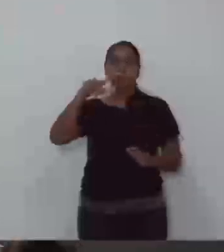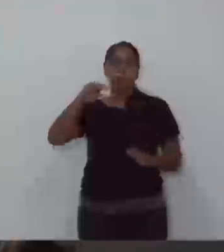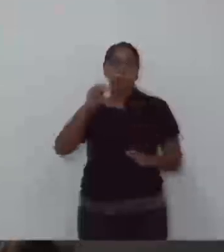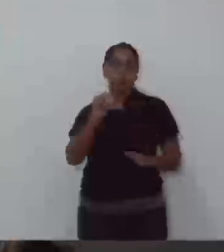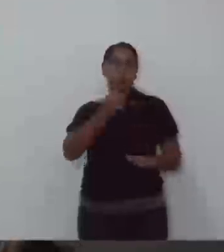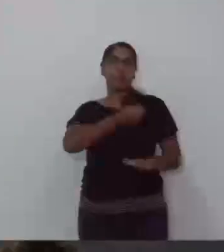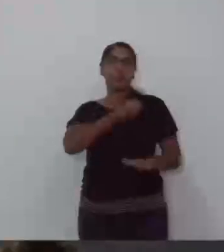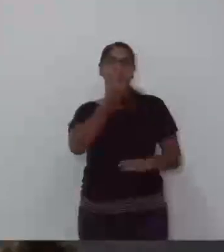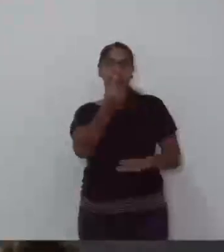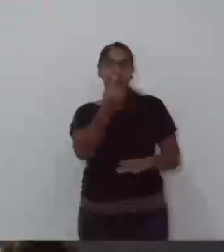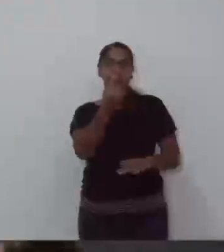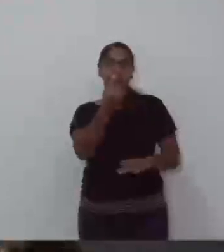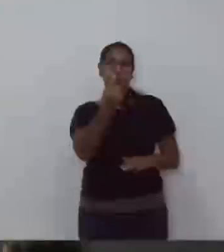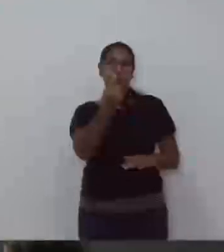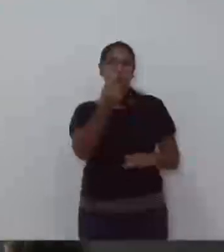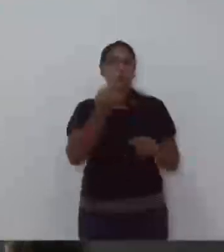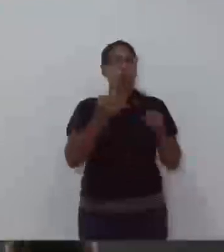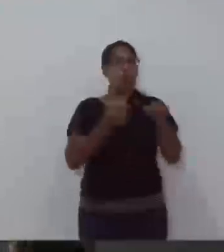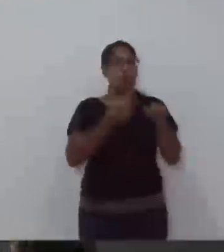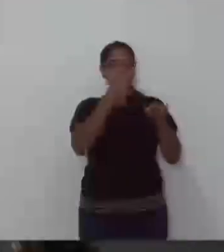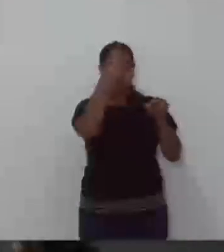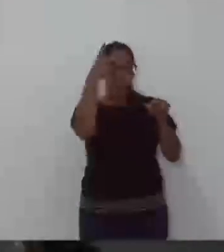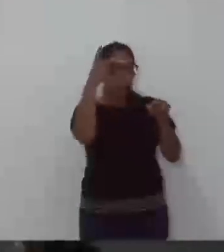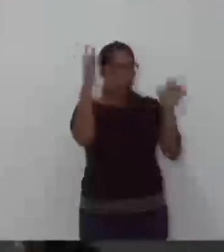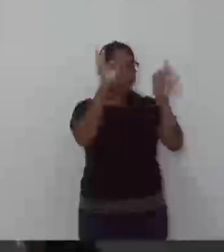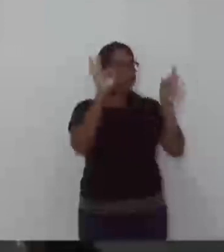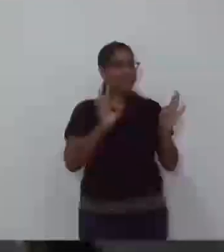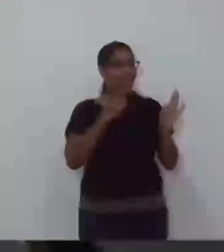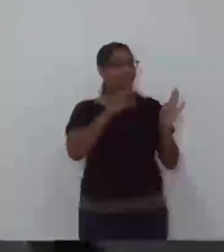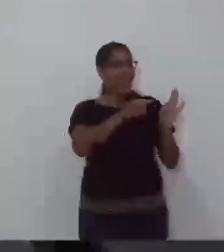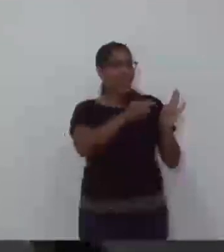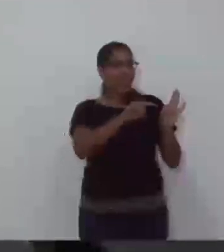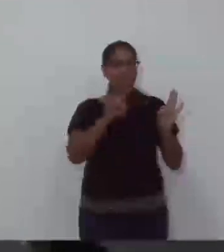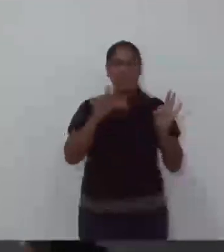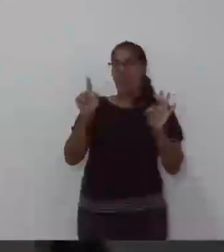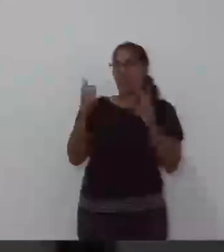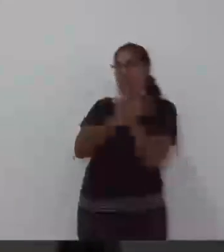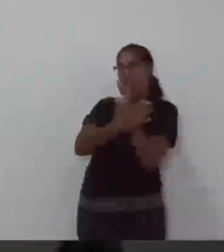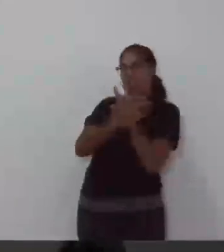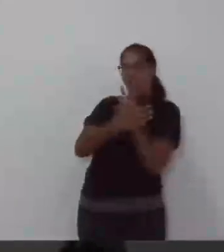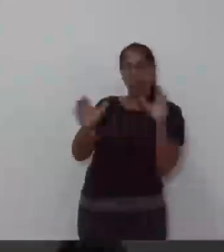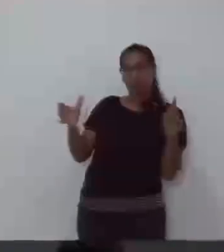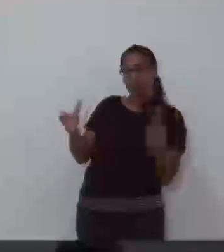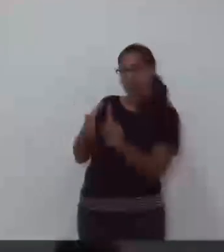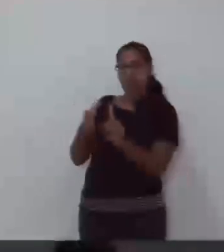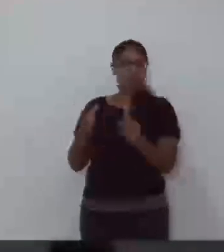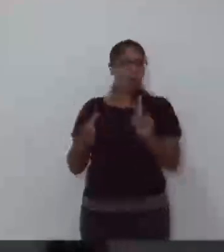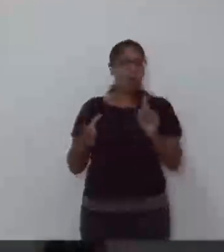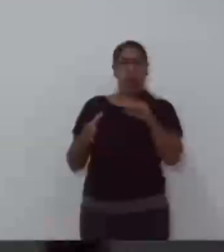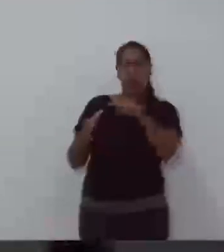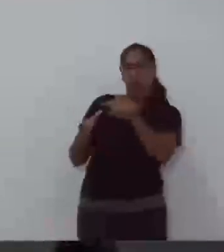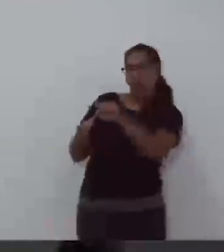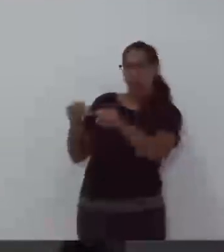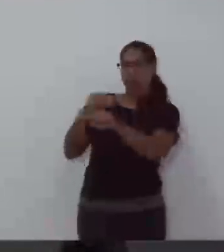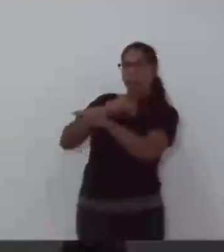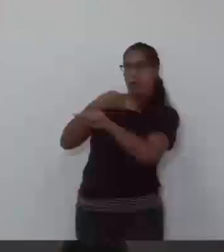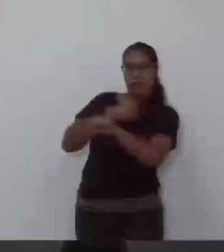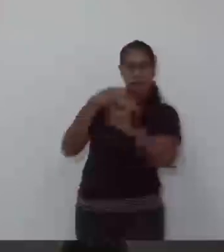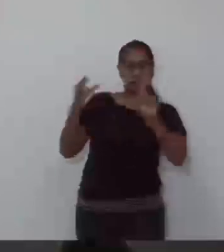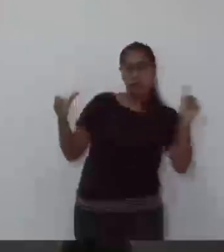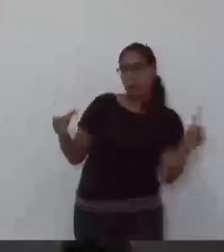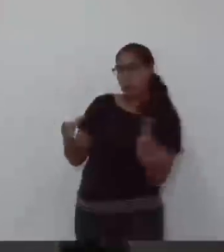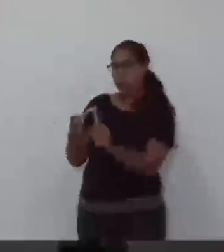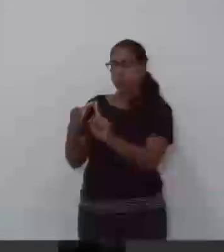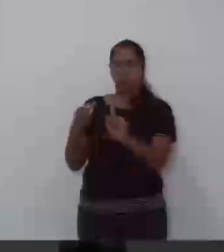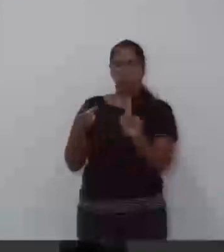1. Bem-aventurado o homem que não anda segundo o conselho dos ímpios, nem se detém no caminho dos pecadores,